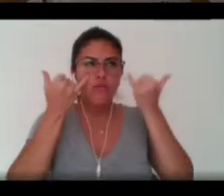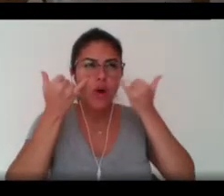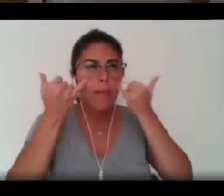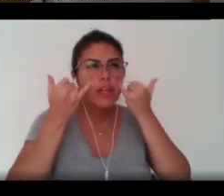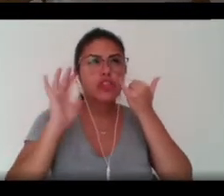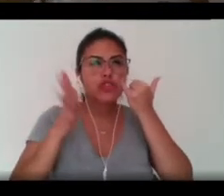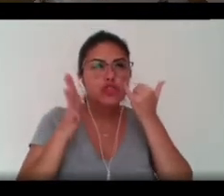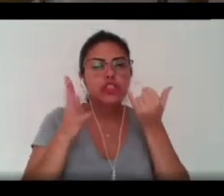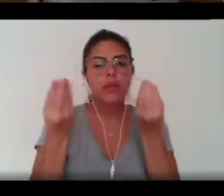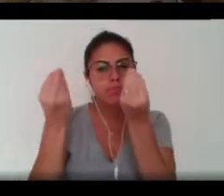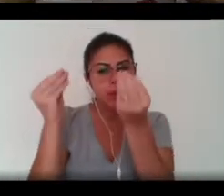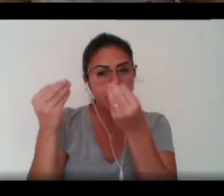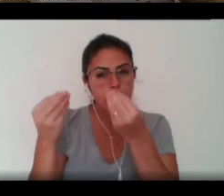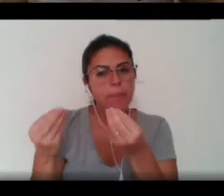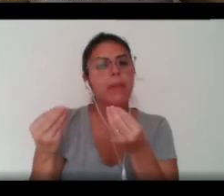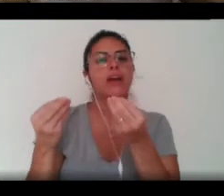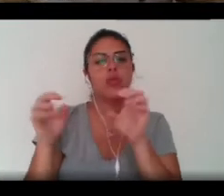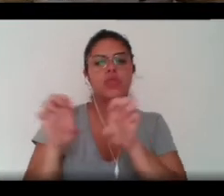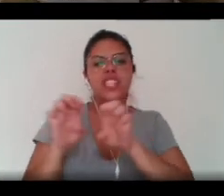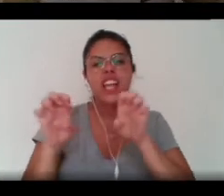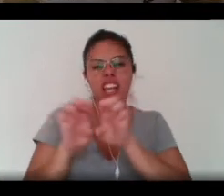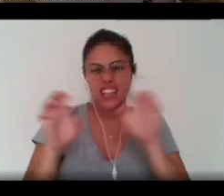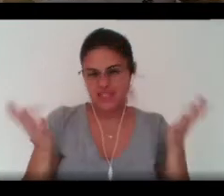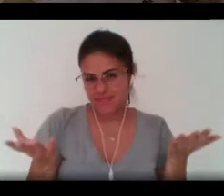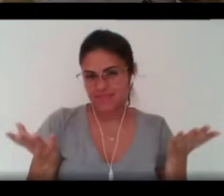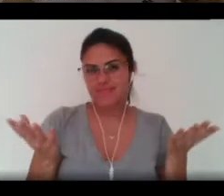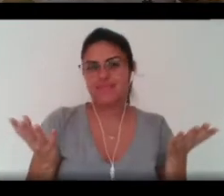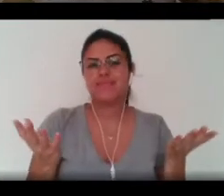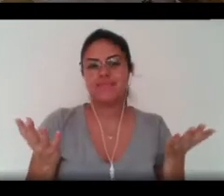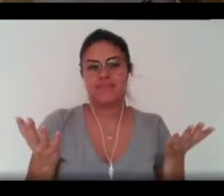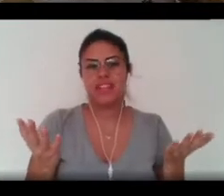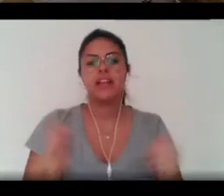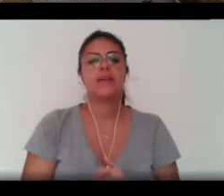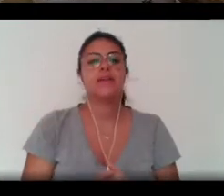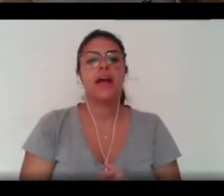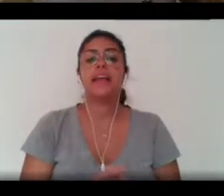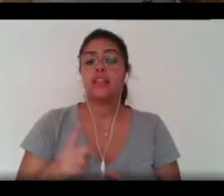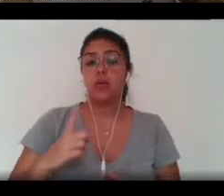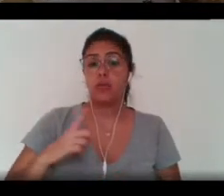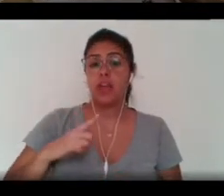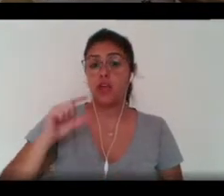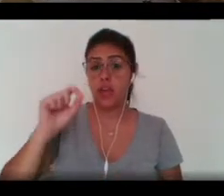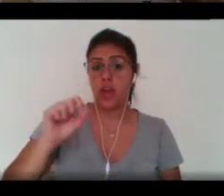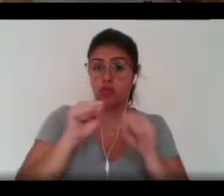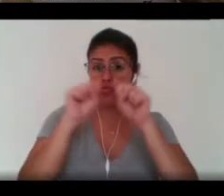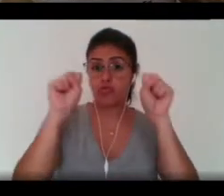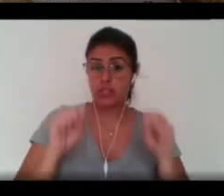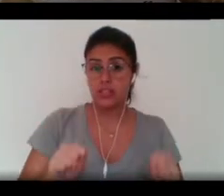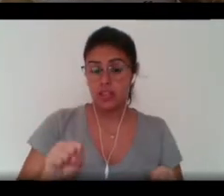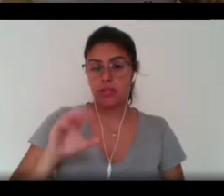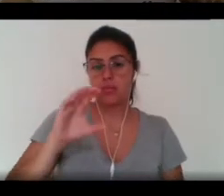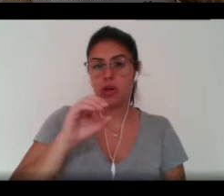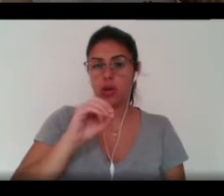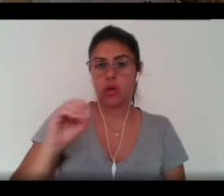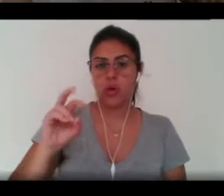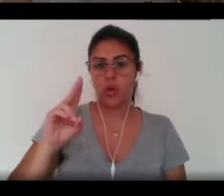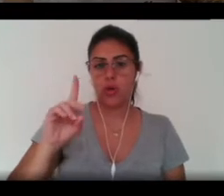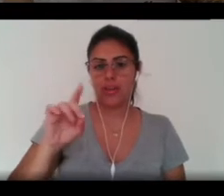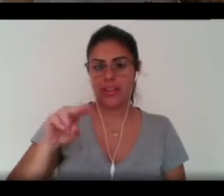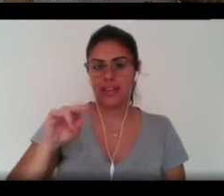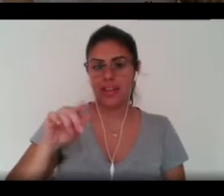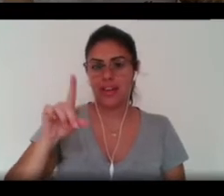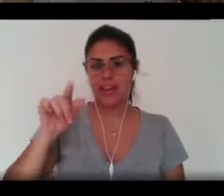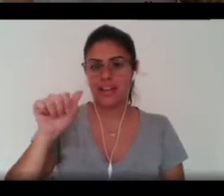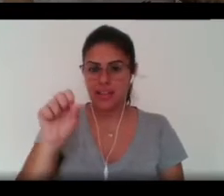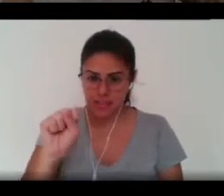na minha cabeça dessa informação. De que constitui esse esquema? Esse esquema, ele constitui de um sistema de coordenadas,